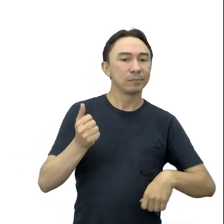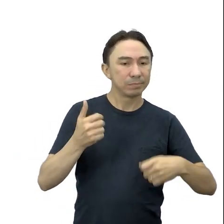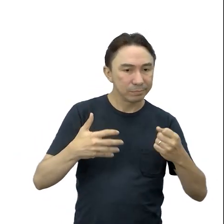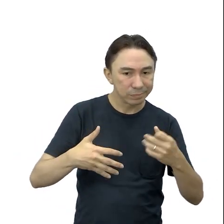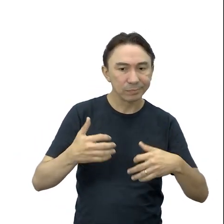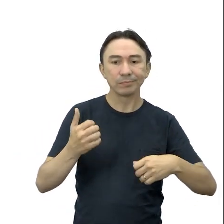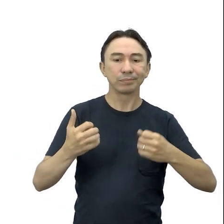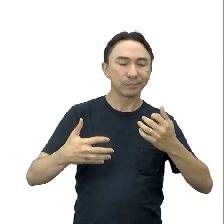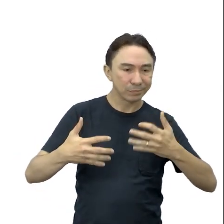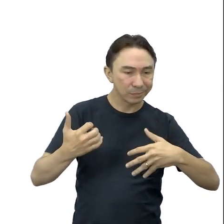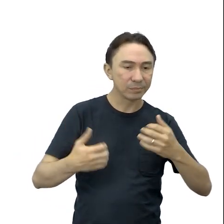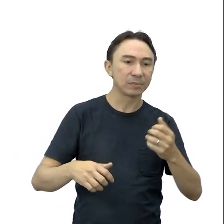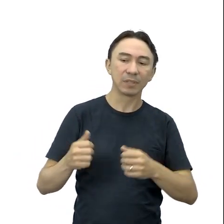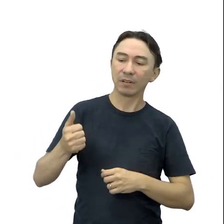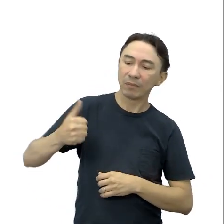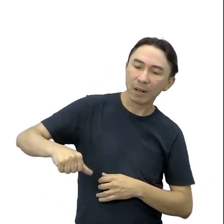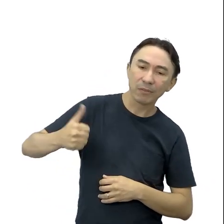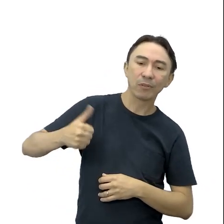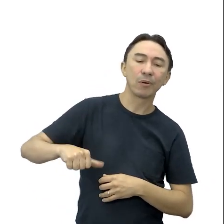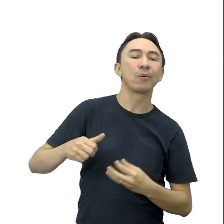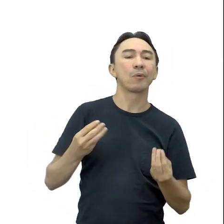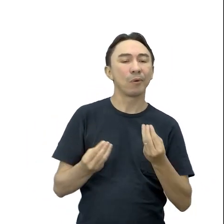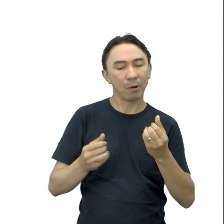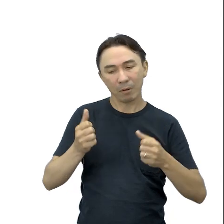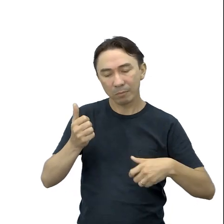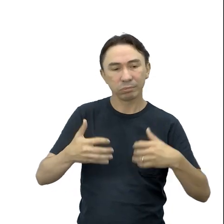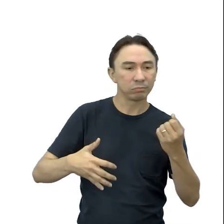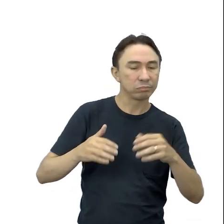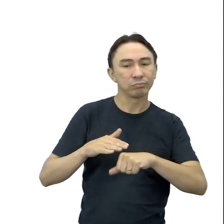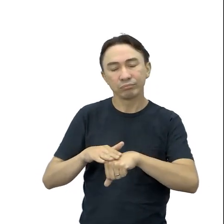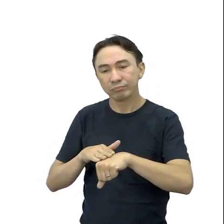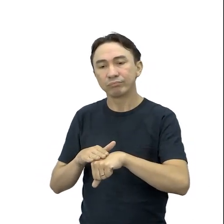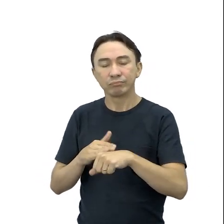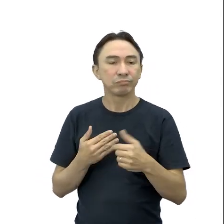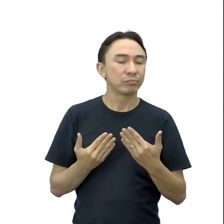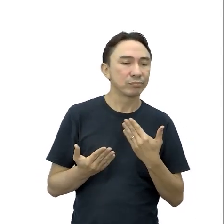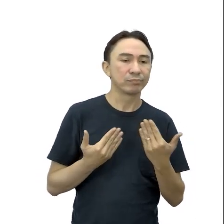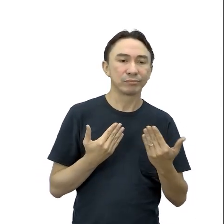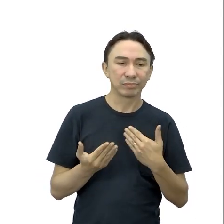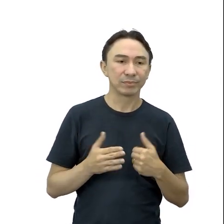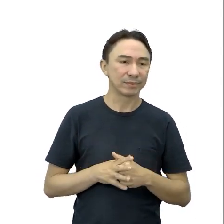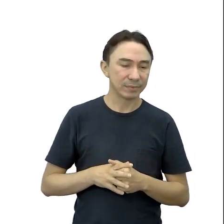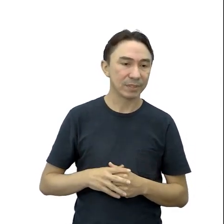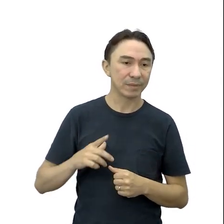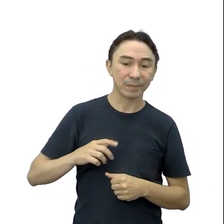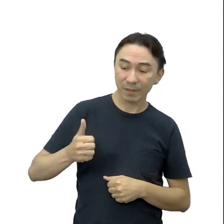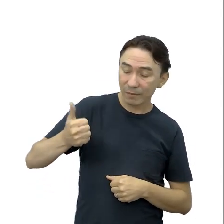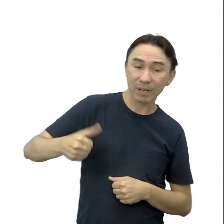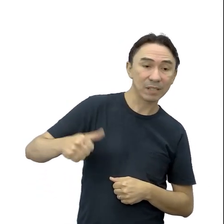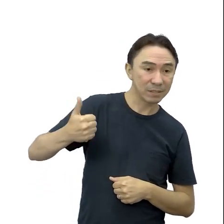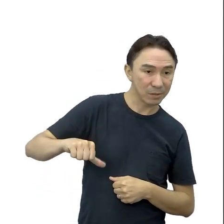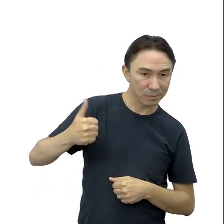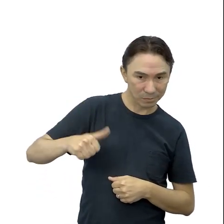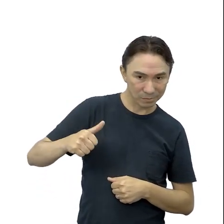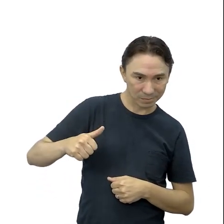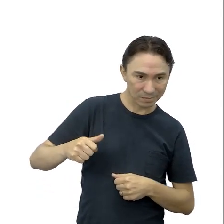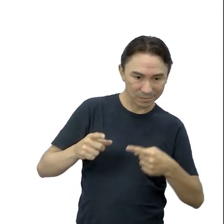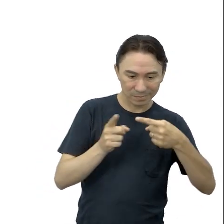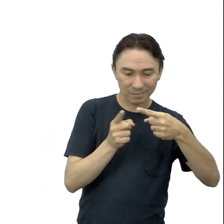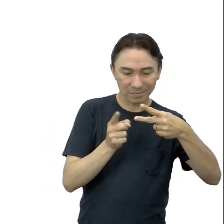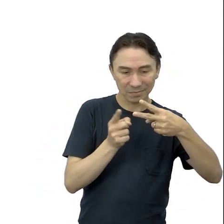gente é uma coisa que a gente já fala há tempo, né? A avaliação diagnóstica é aquela avaliação que a